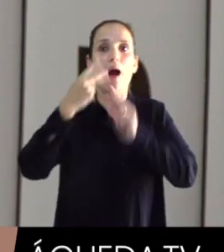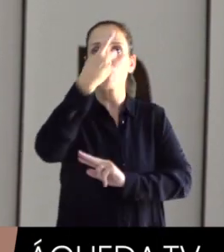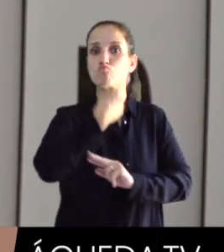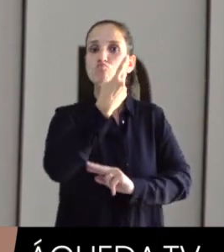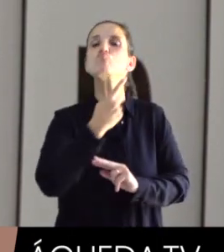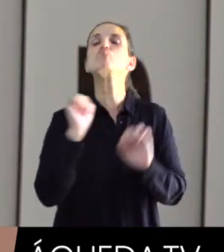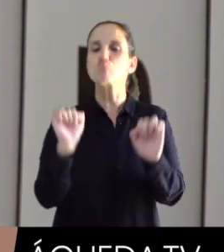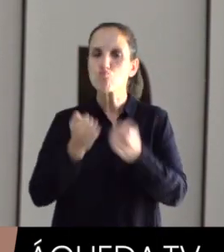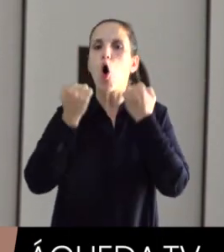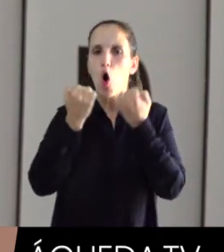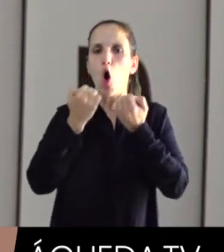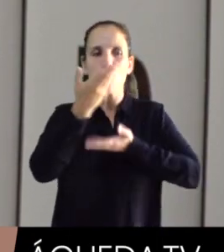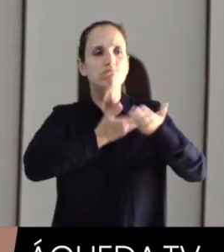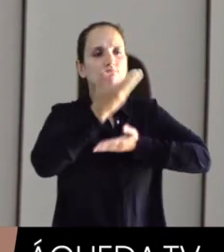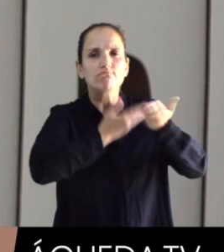autarquias têm